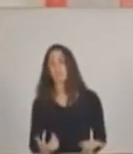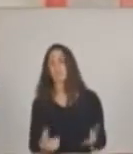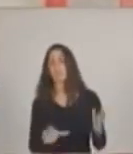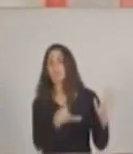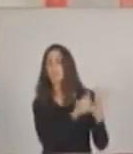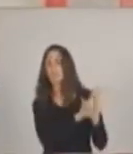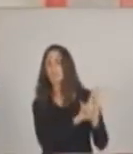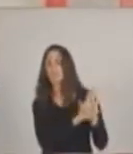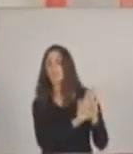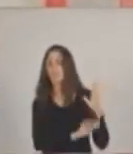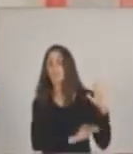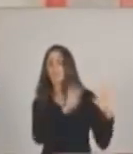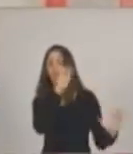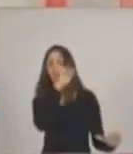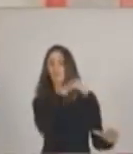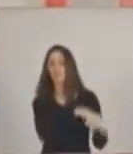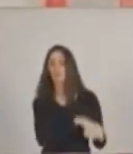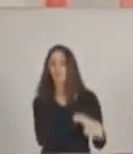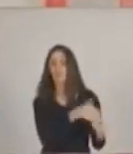foi votada aqui,